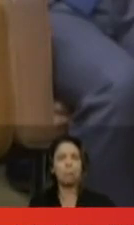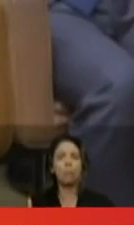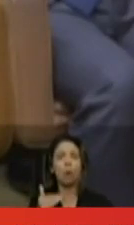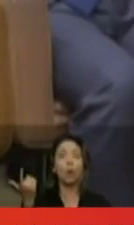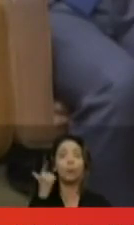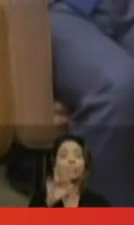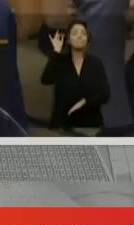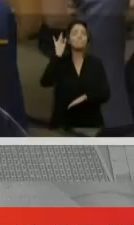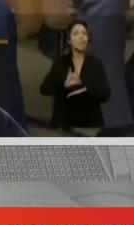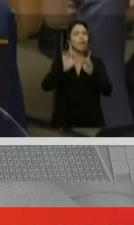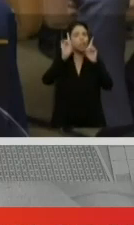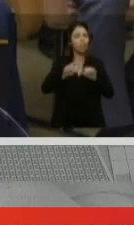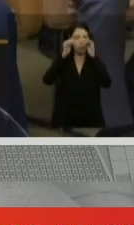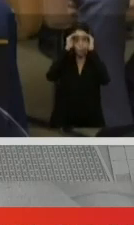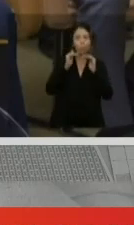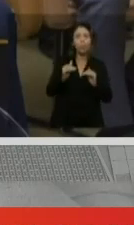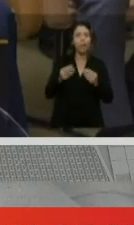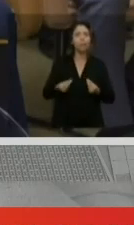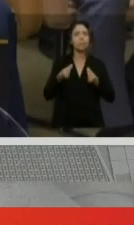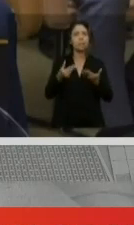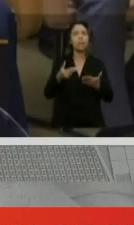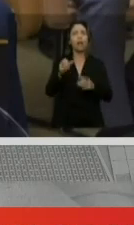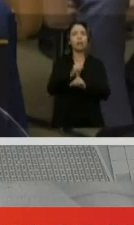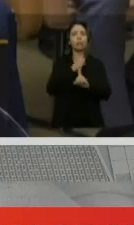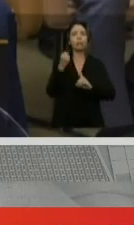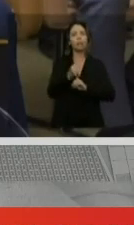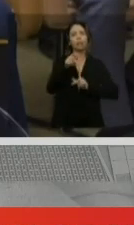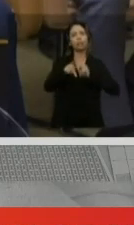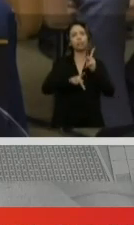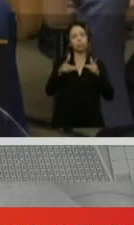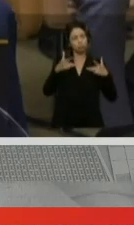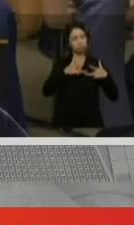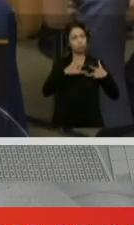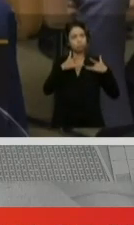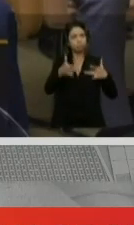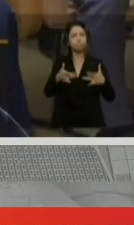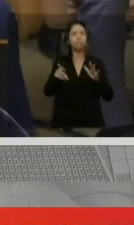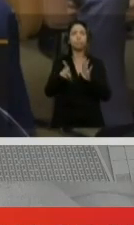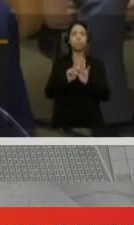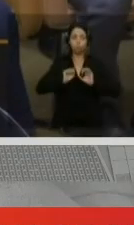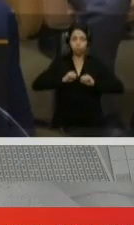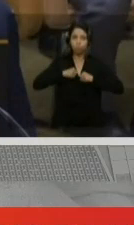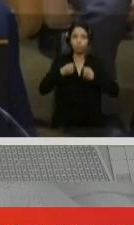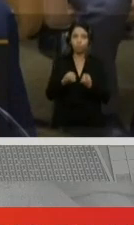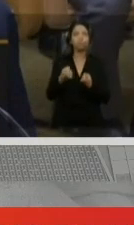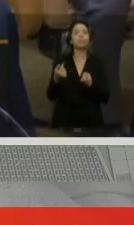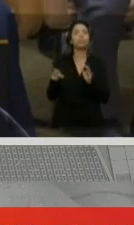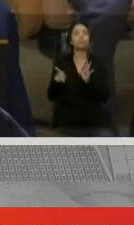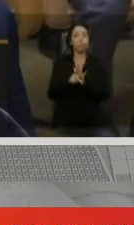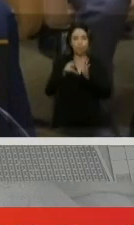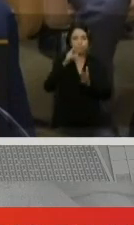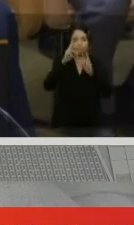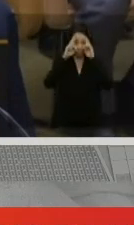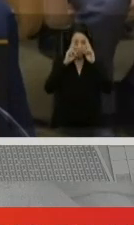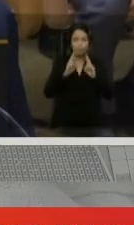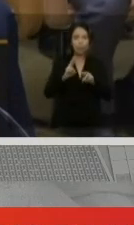desses vândalos medíocres que fizeram isso. Mas não atentaram contra a democracia. Tem que fazer nós isso, nunca, Paulo. Não é o Supremo. Holiday.